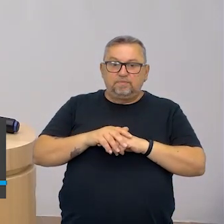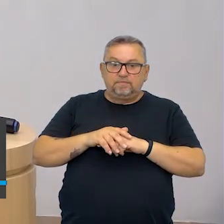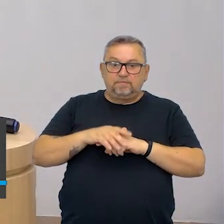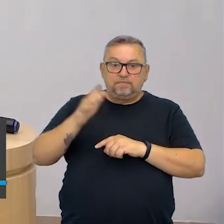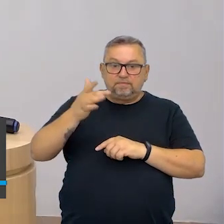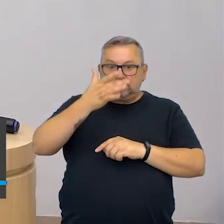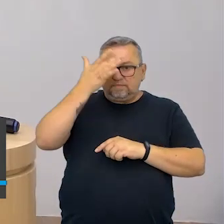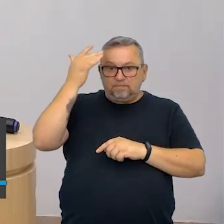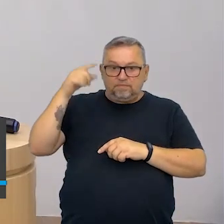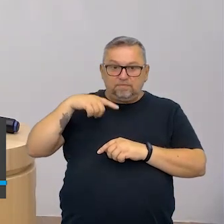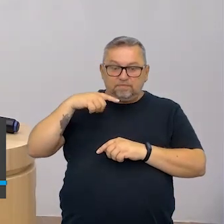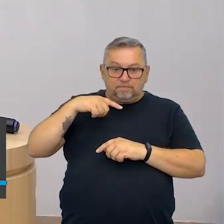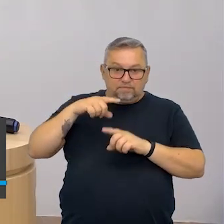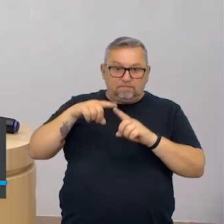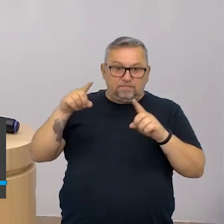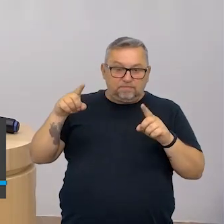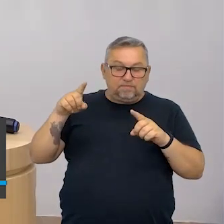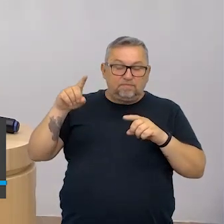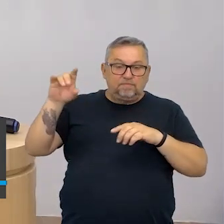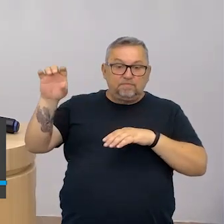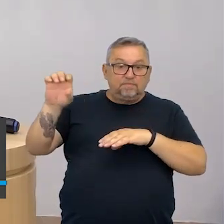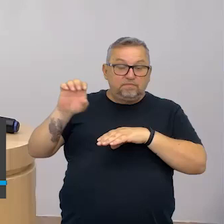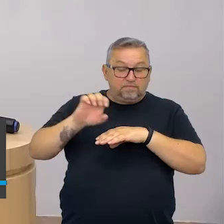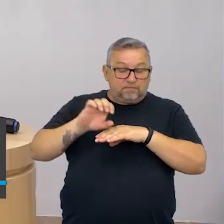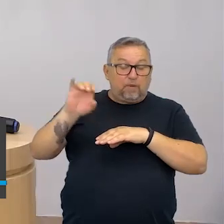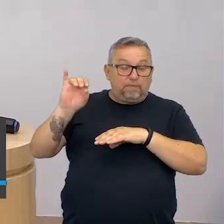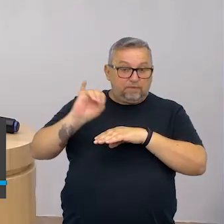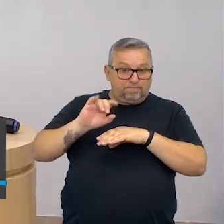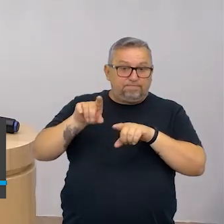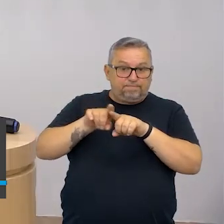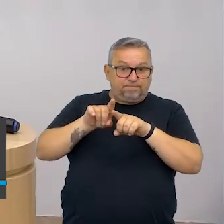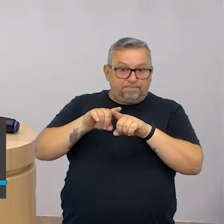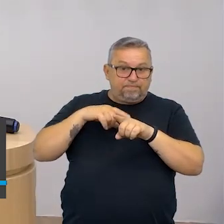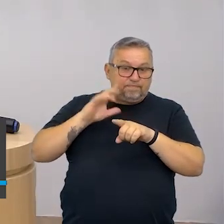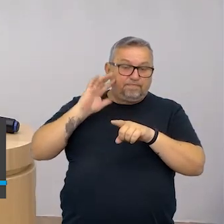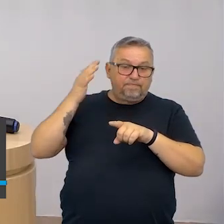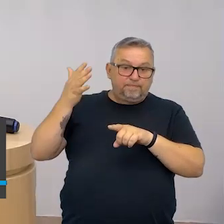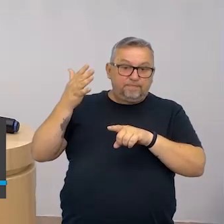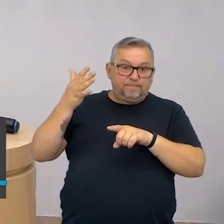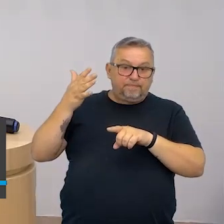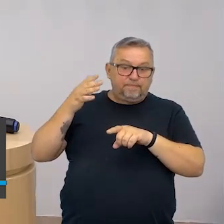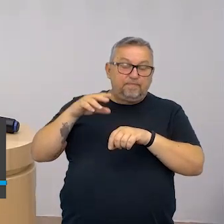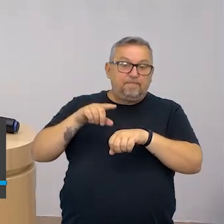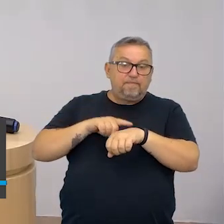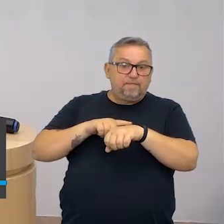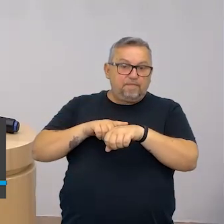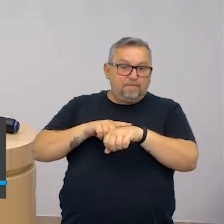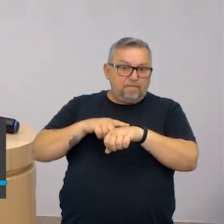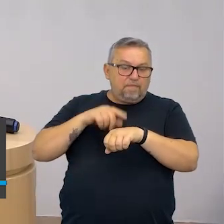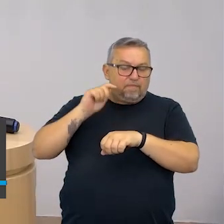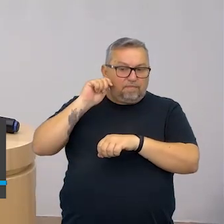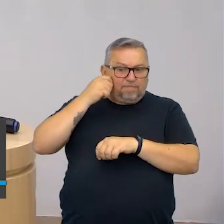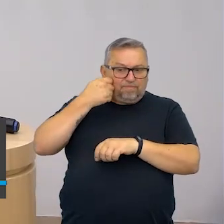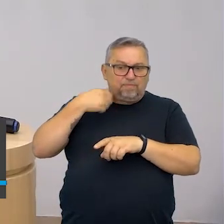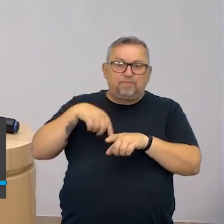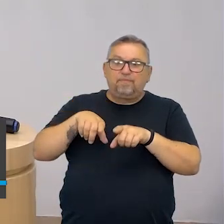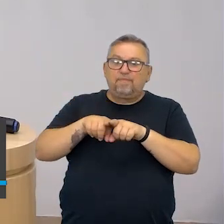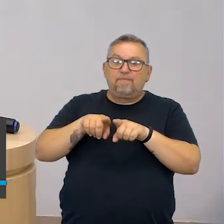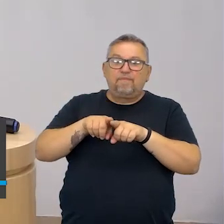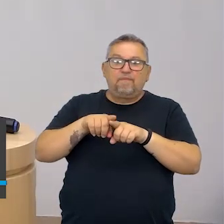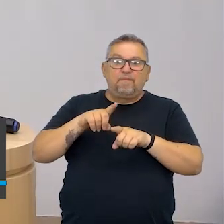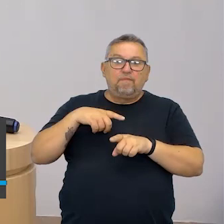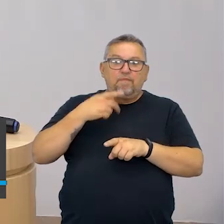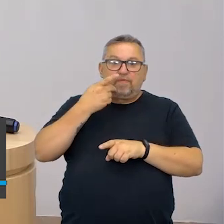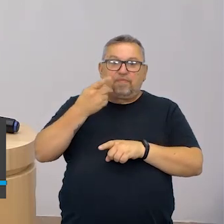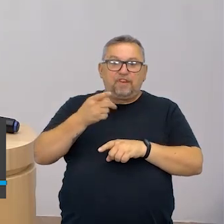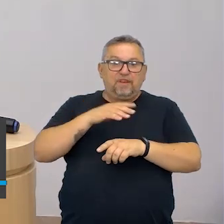de pessoas que são migrantes, né? No caso ele era um migrante, e de pessoas da cor de pele que ele tinha também, né? Isso a gente chama